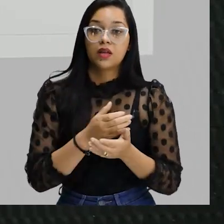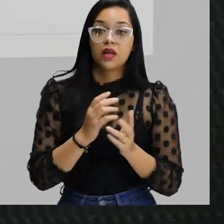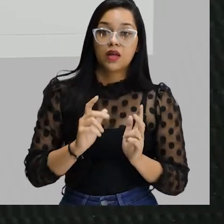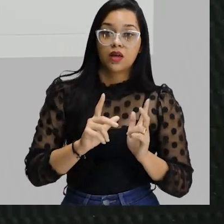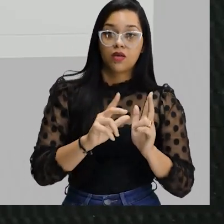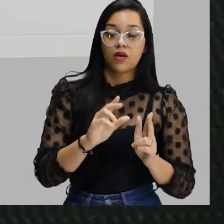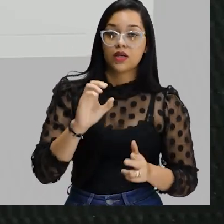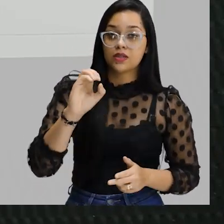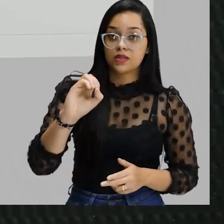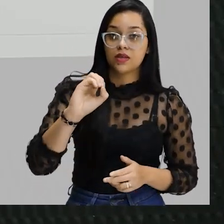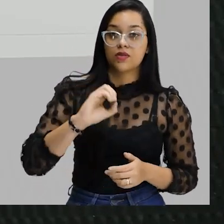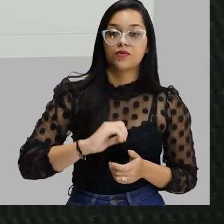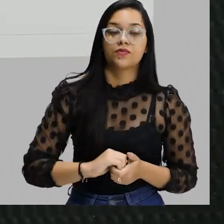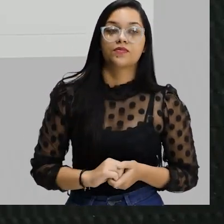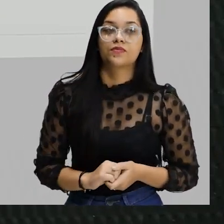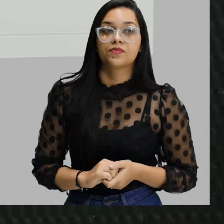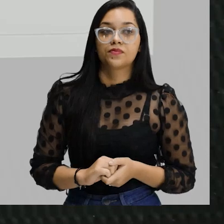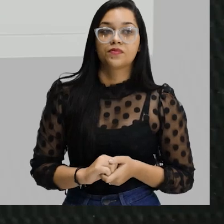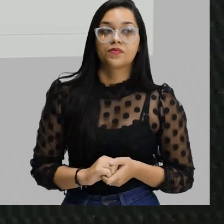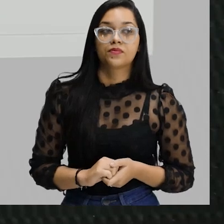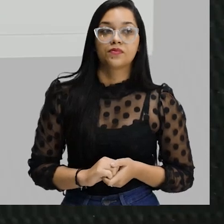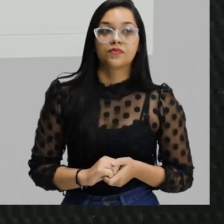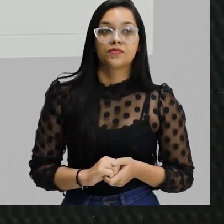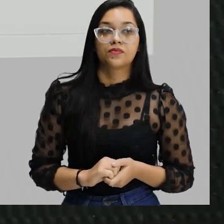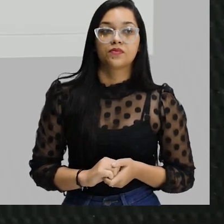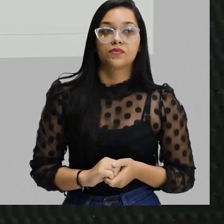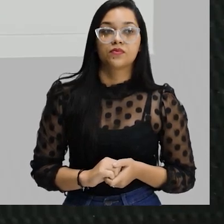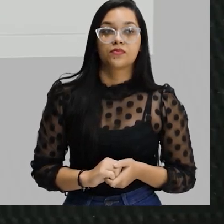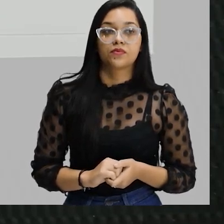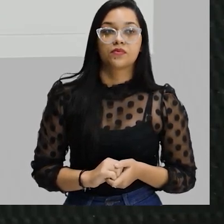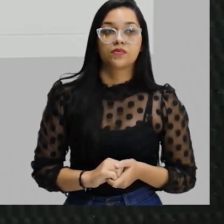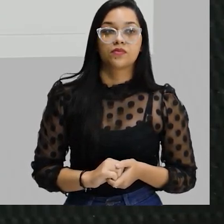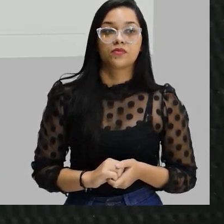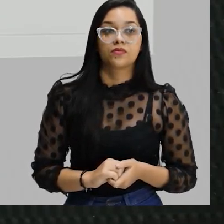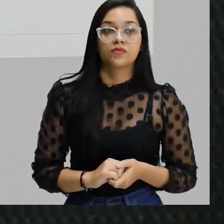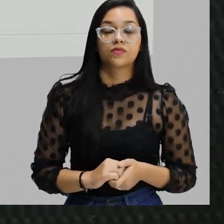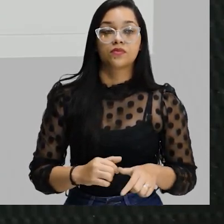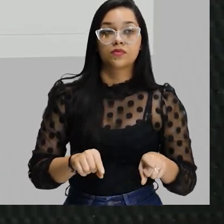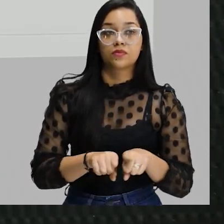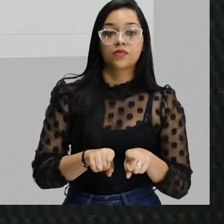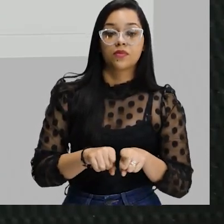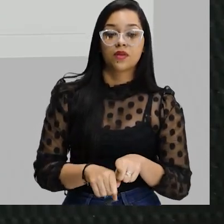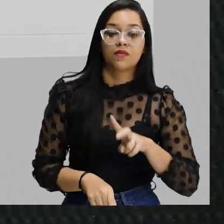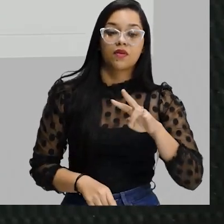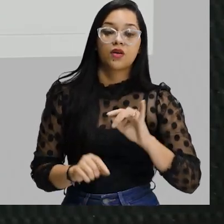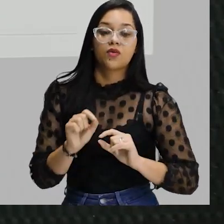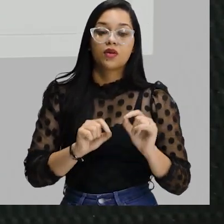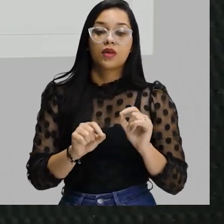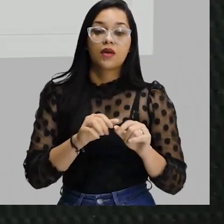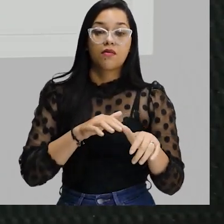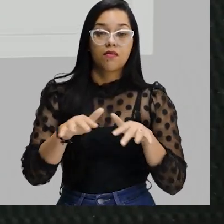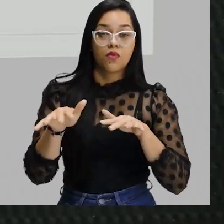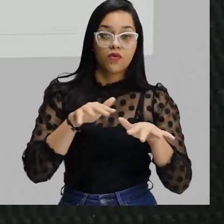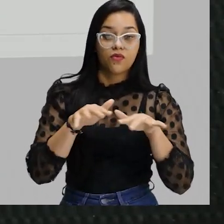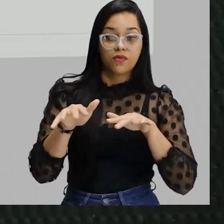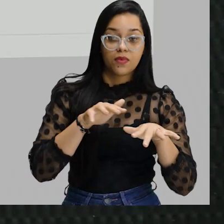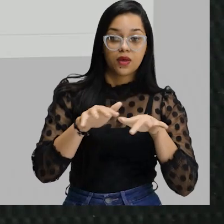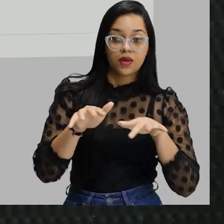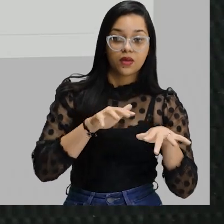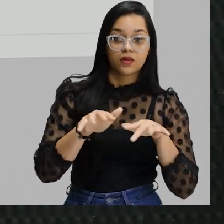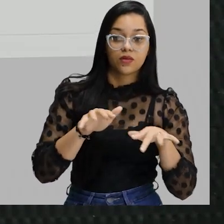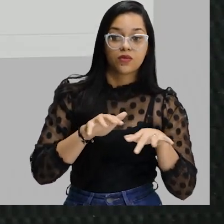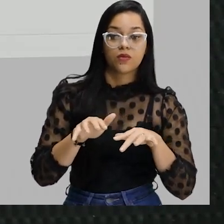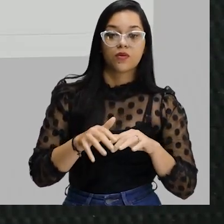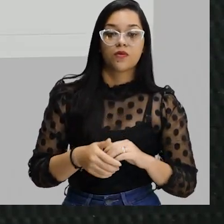zero. Pronto. Ele sai do repouso. E ele vai entrar em movimento,